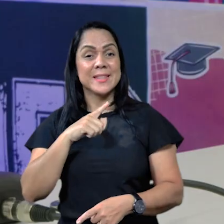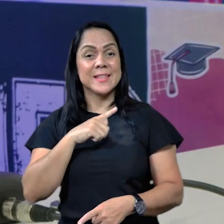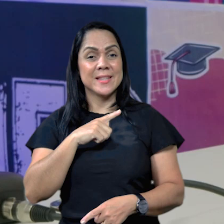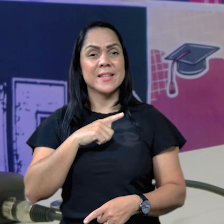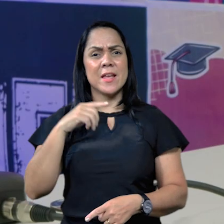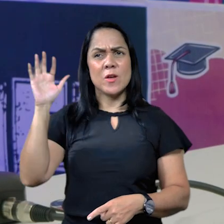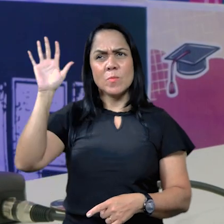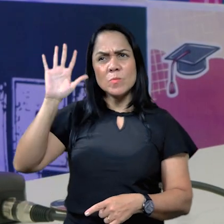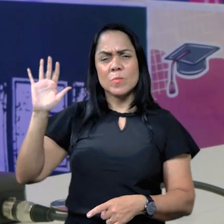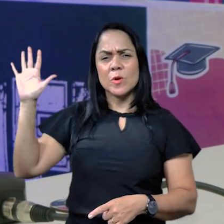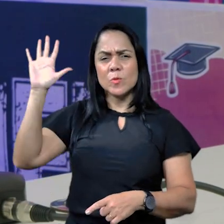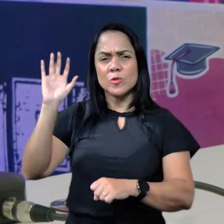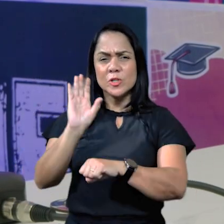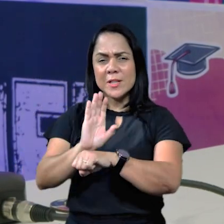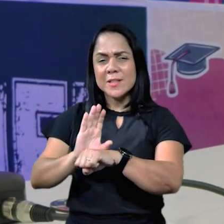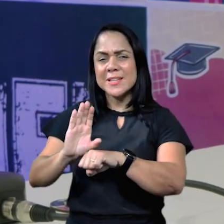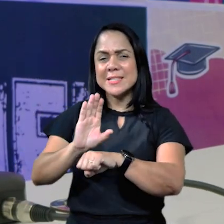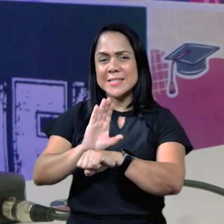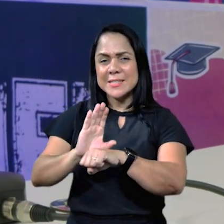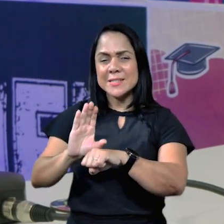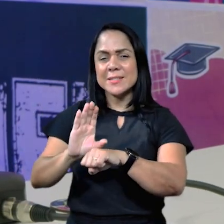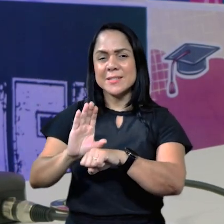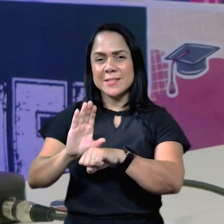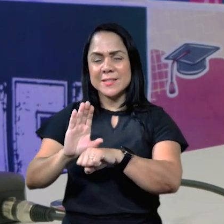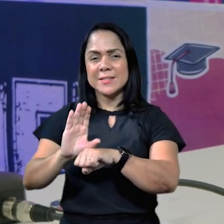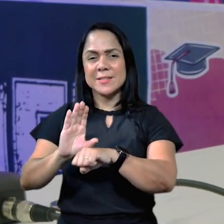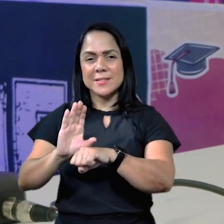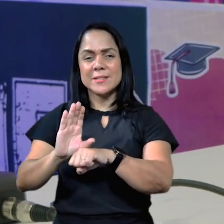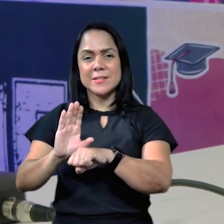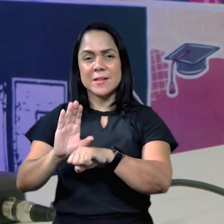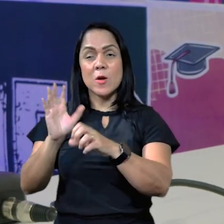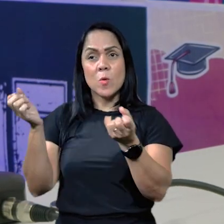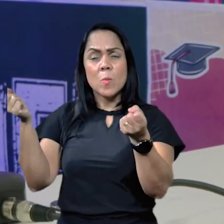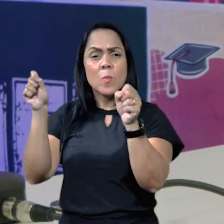cortina cinzas, mas é uma cortina, assim,